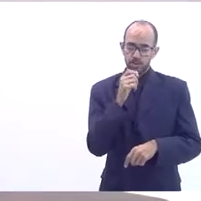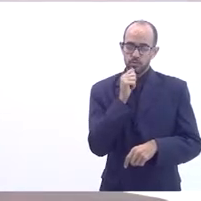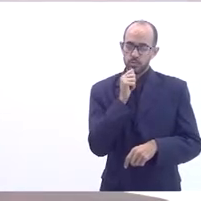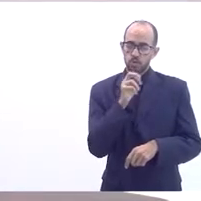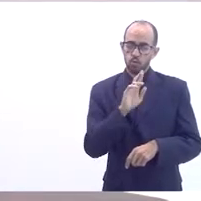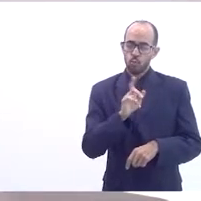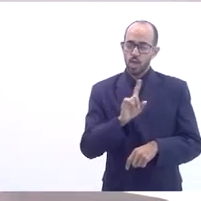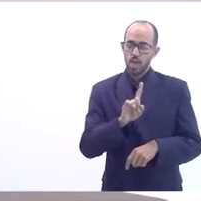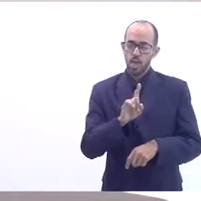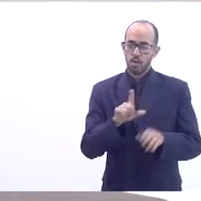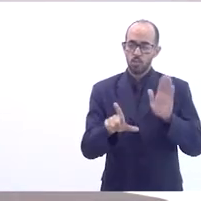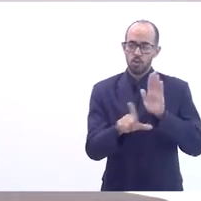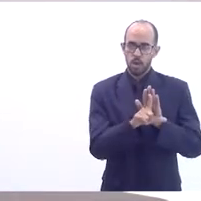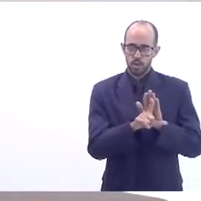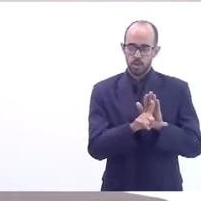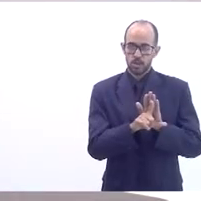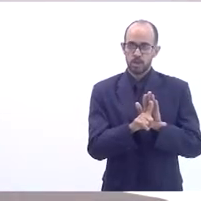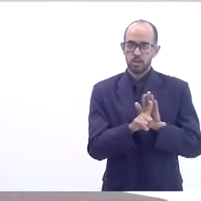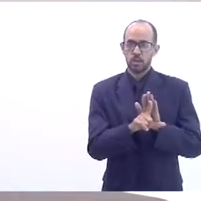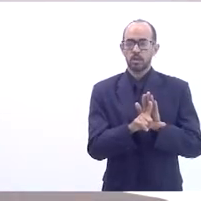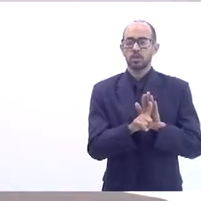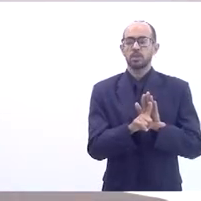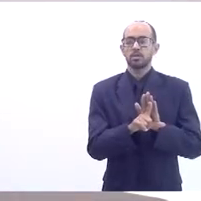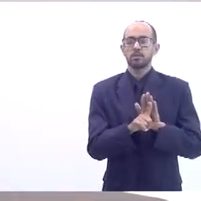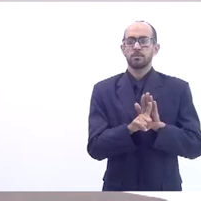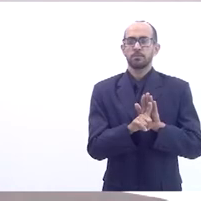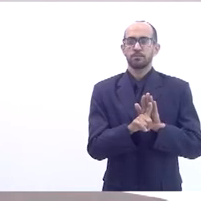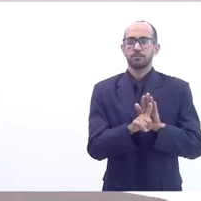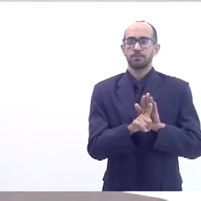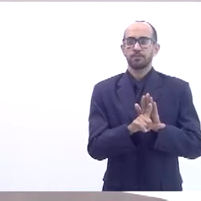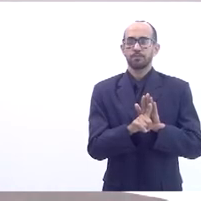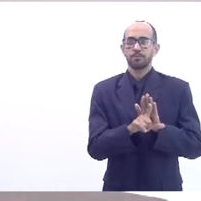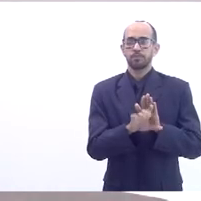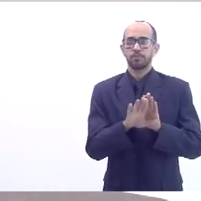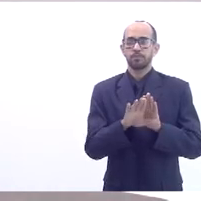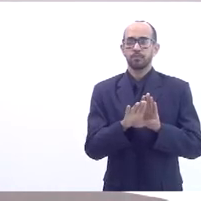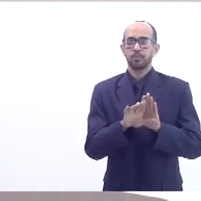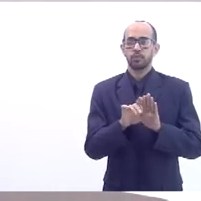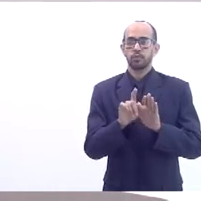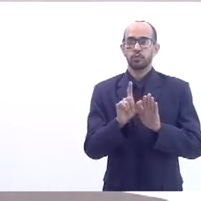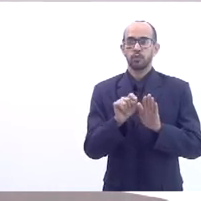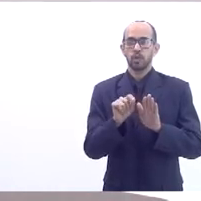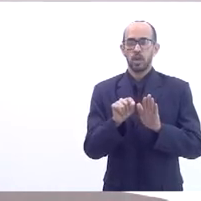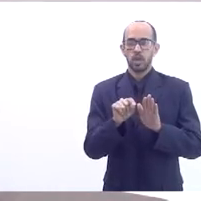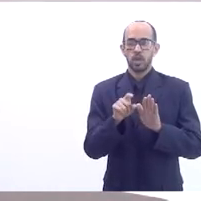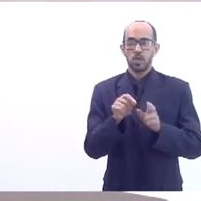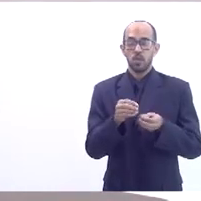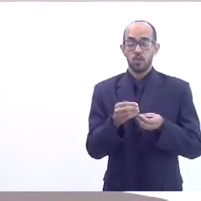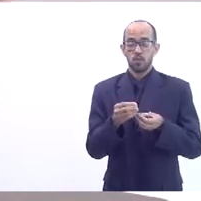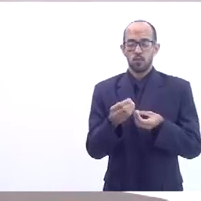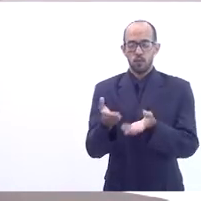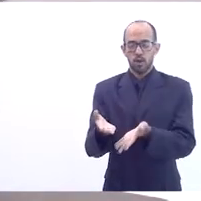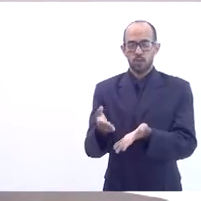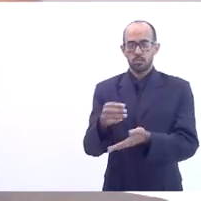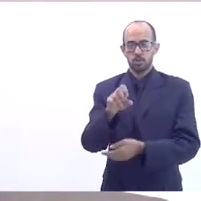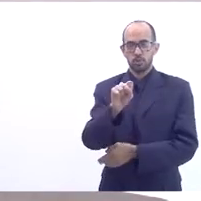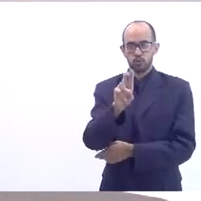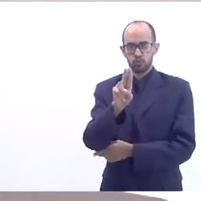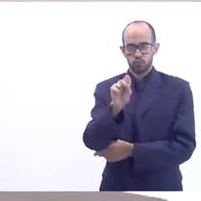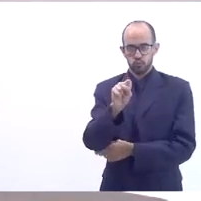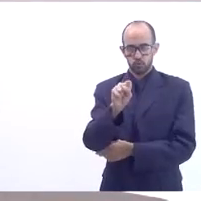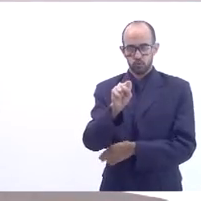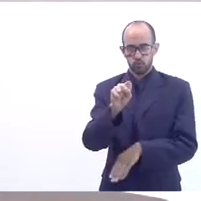leggett mas esse segundo que é o fornecimento pelo SUS